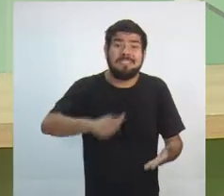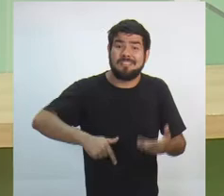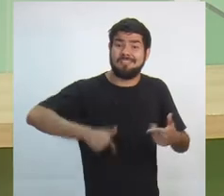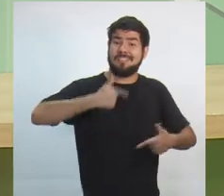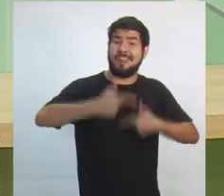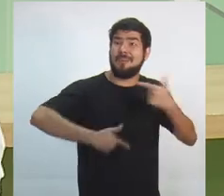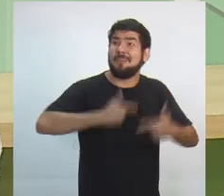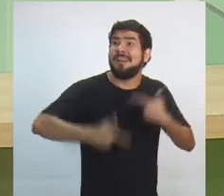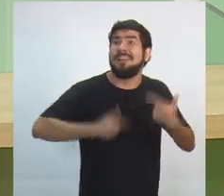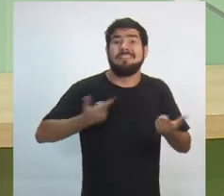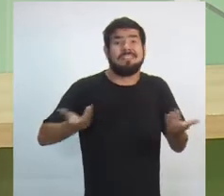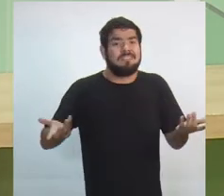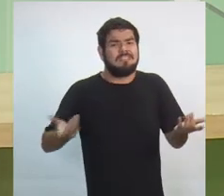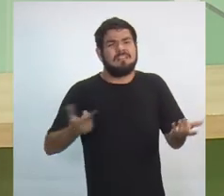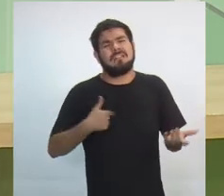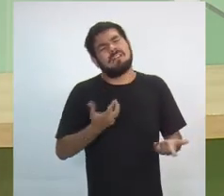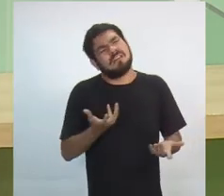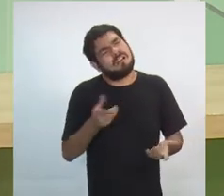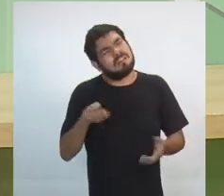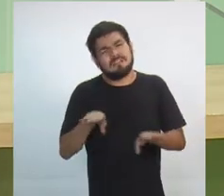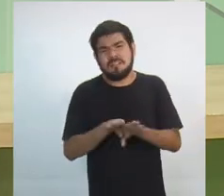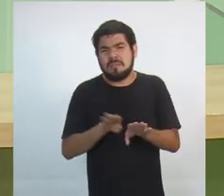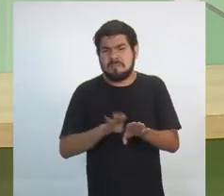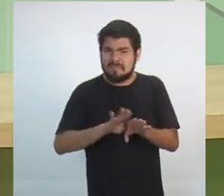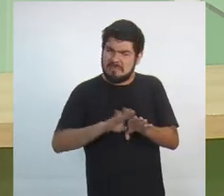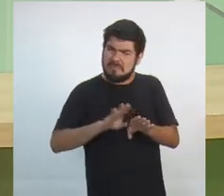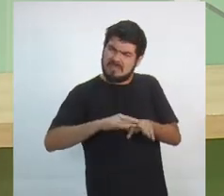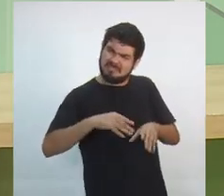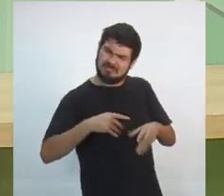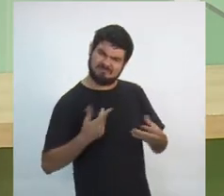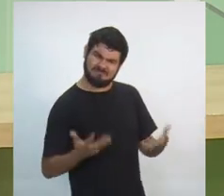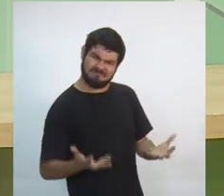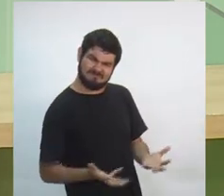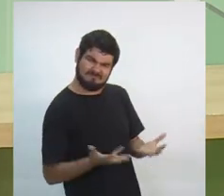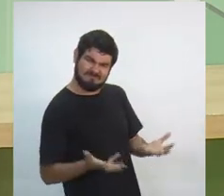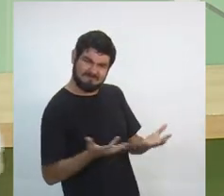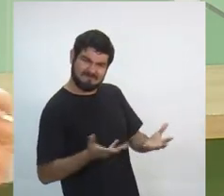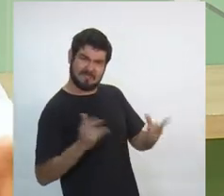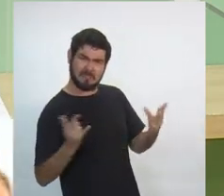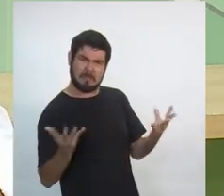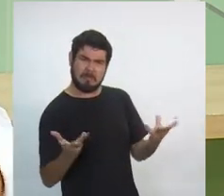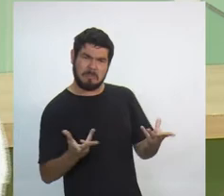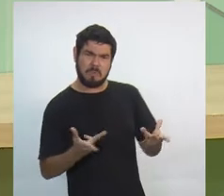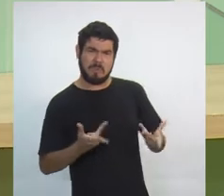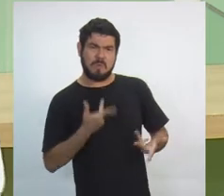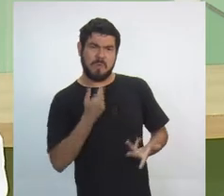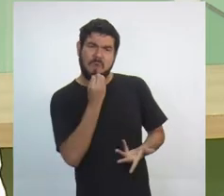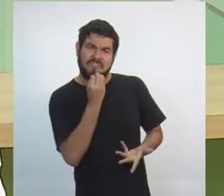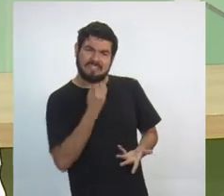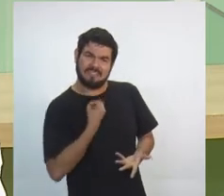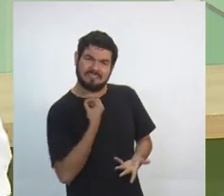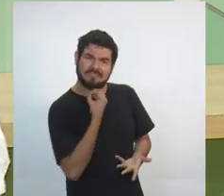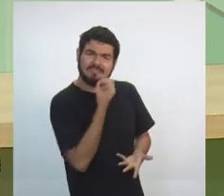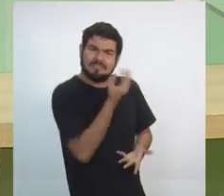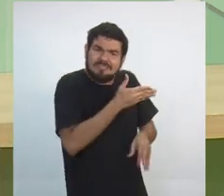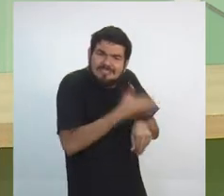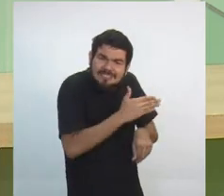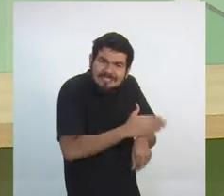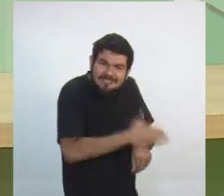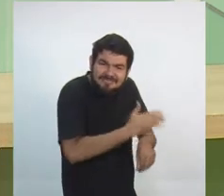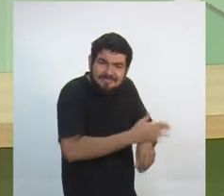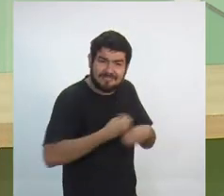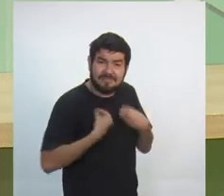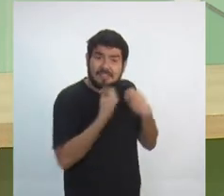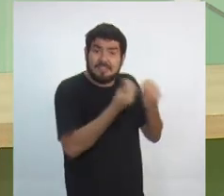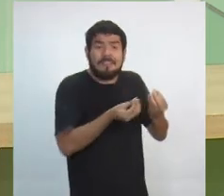no mercado de trabalho, eu quero também poder te qualificar, poder ofertar a você uma oportunidade de conhecimento, para que essa